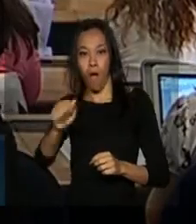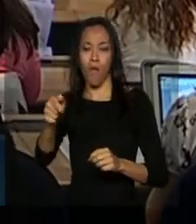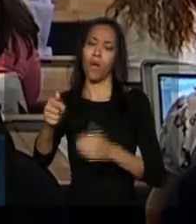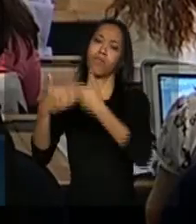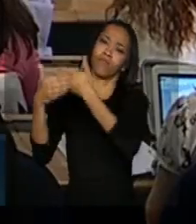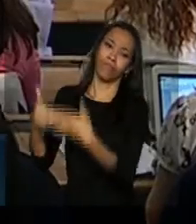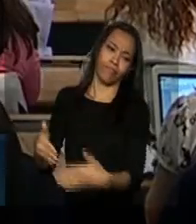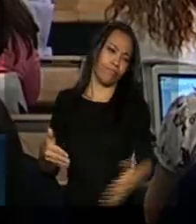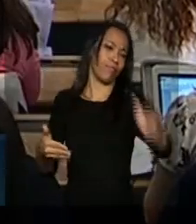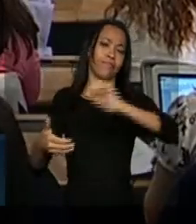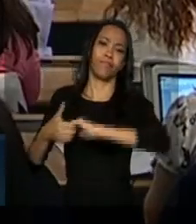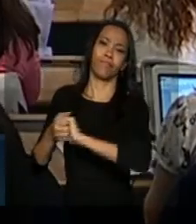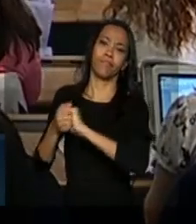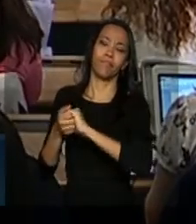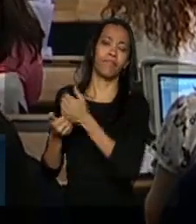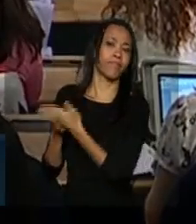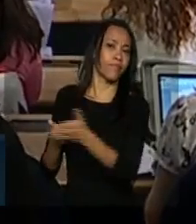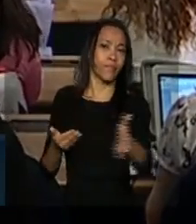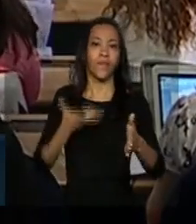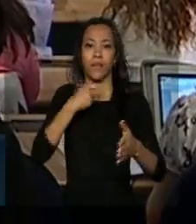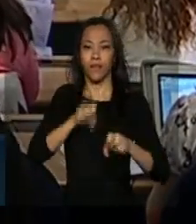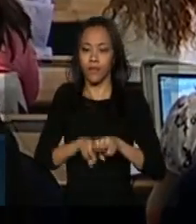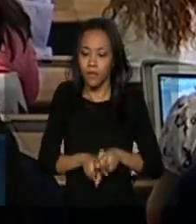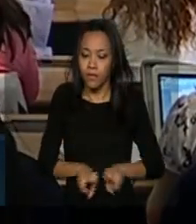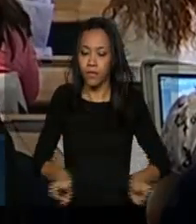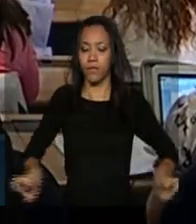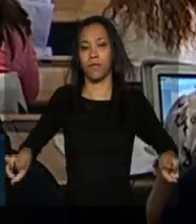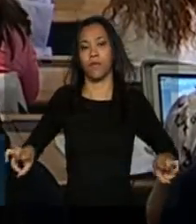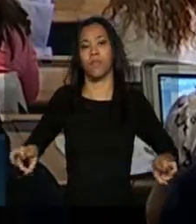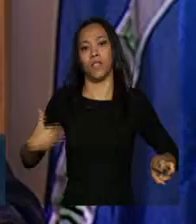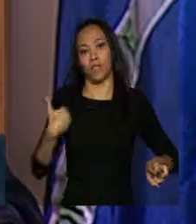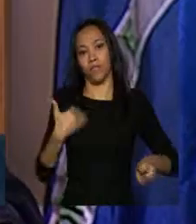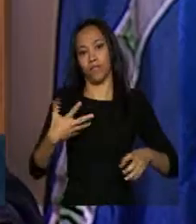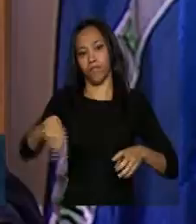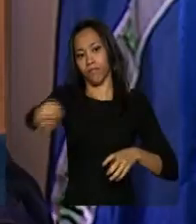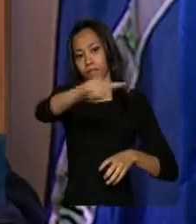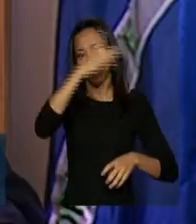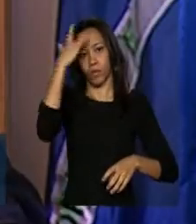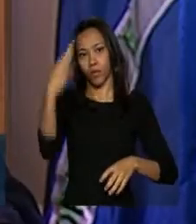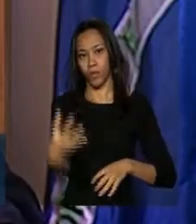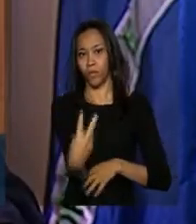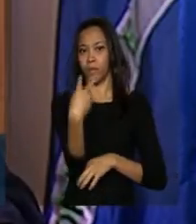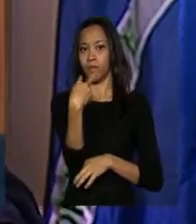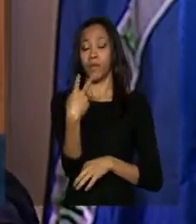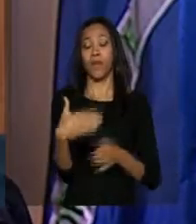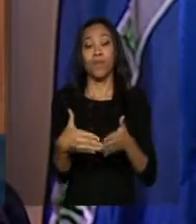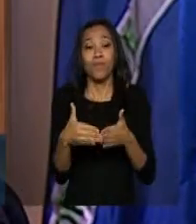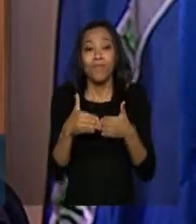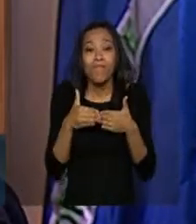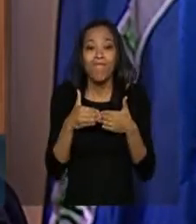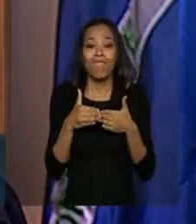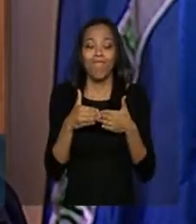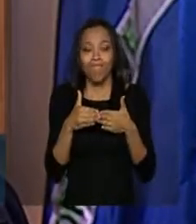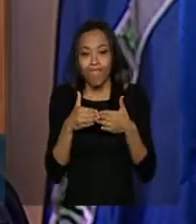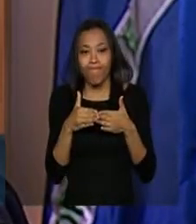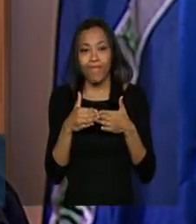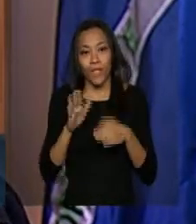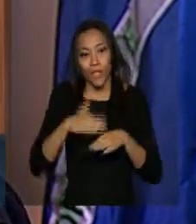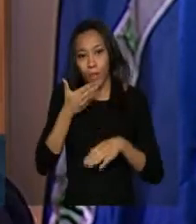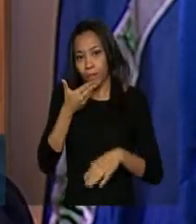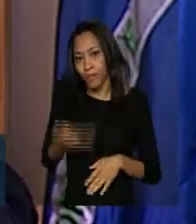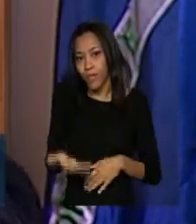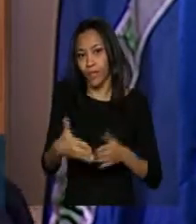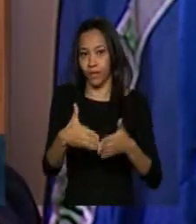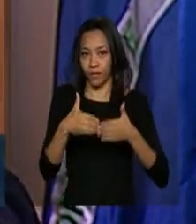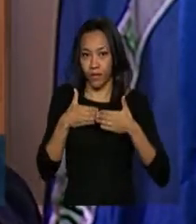o cumprimento a todos os companheiros da mesa, os companheiros de plenário. E eu queria pedir licença senhora ministra